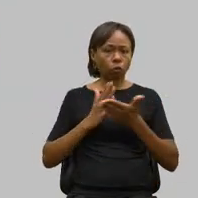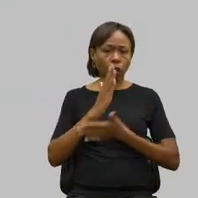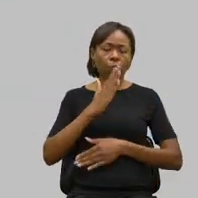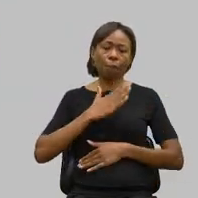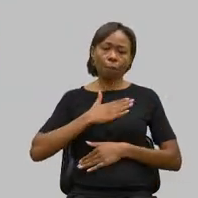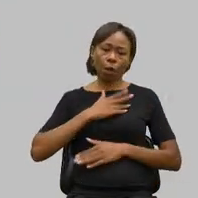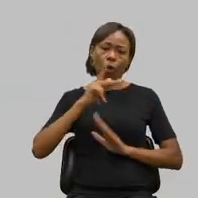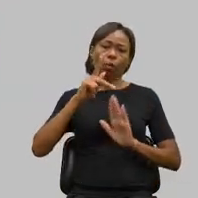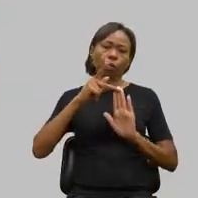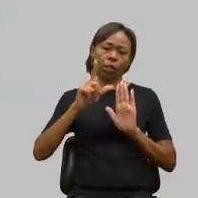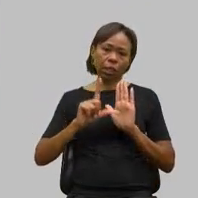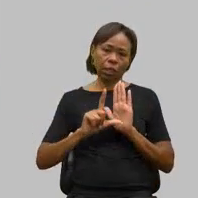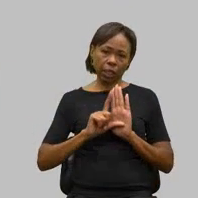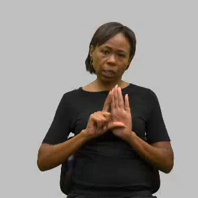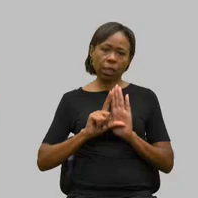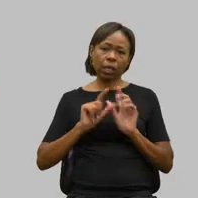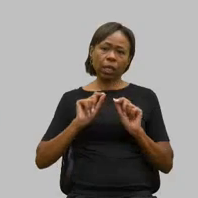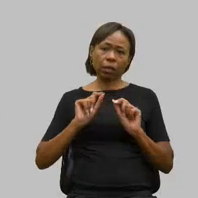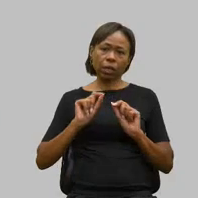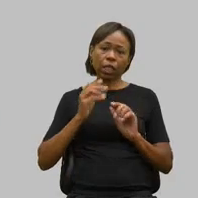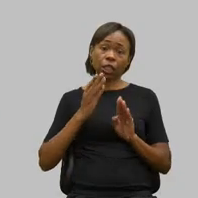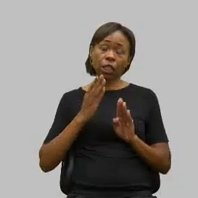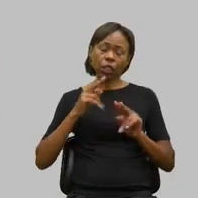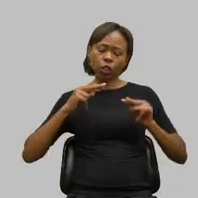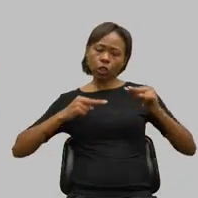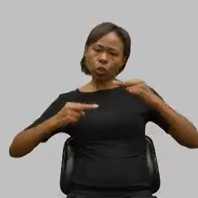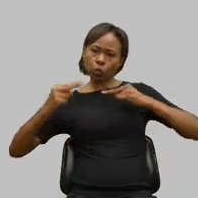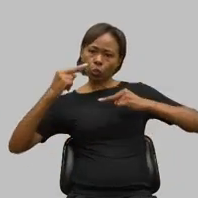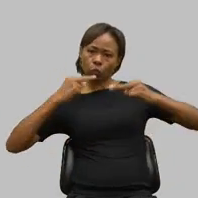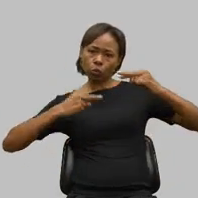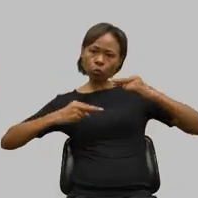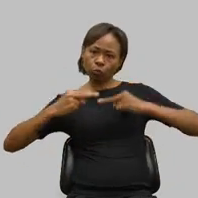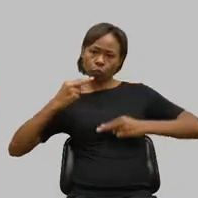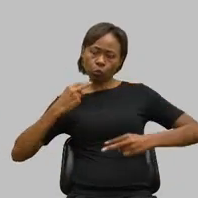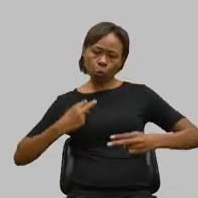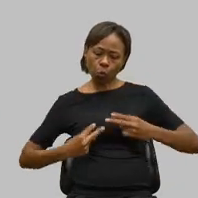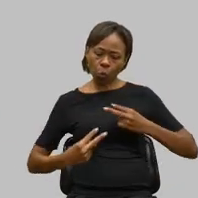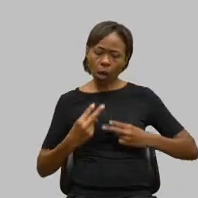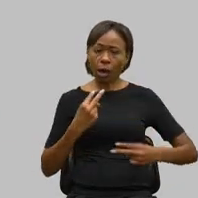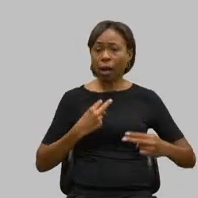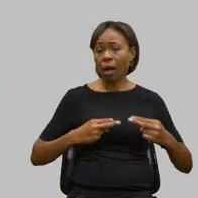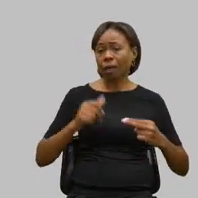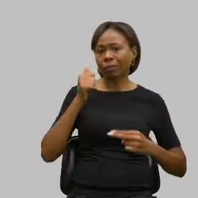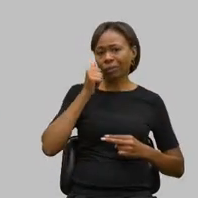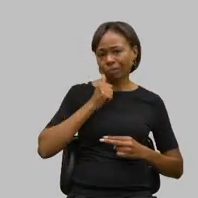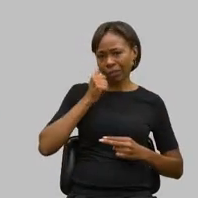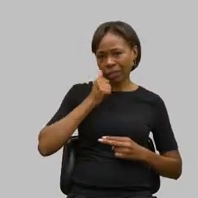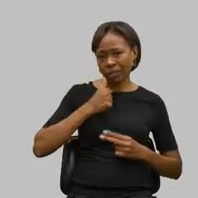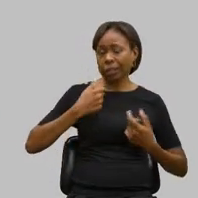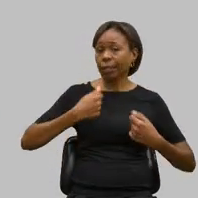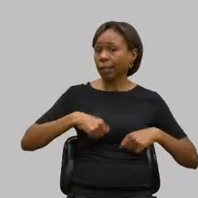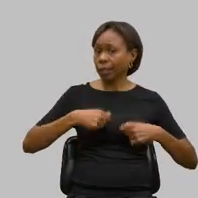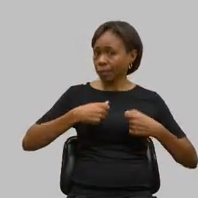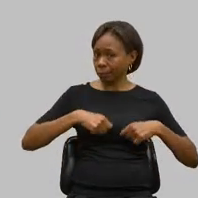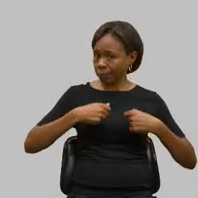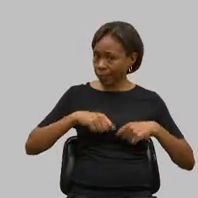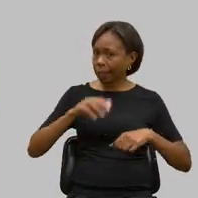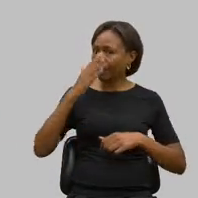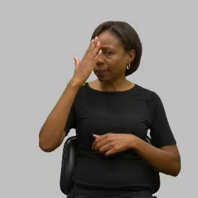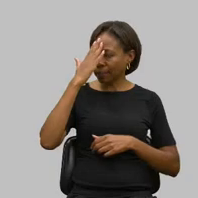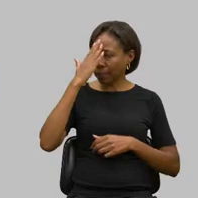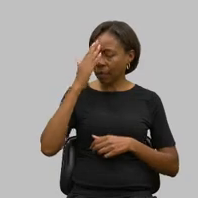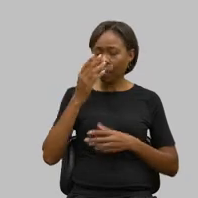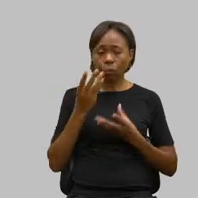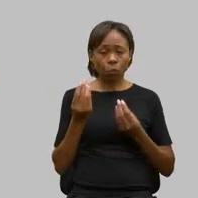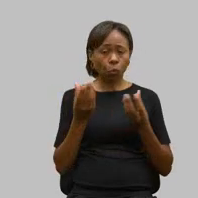lei, check-up feminino, pela sensibilidade de nós saber da necessidade de muitas mulheres terem